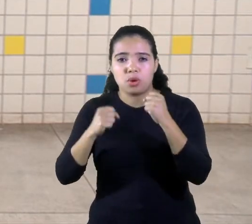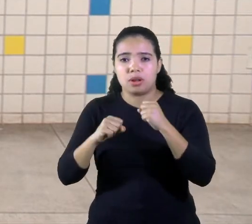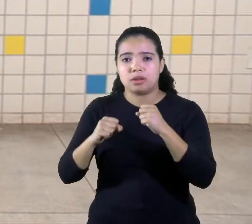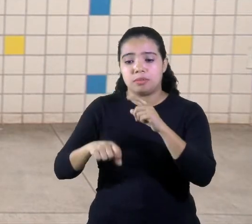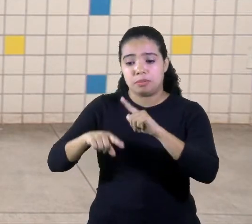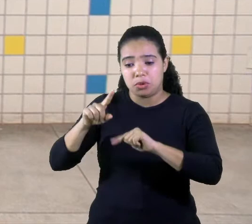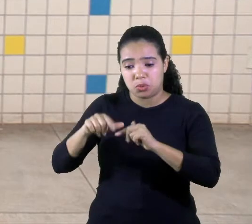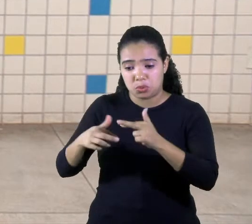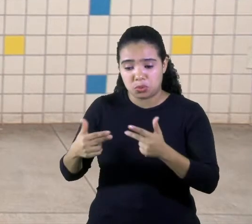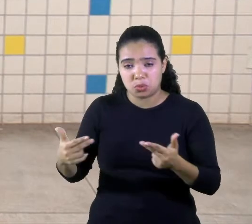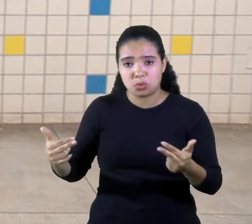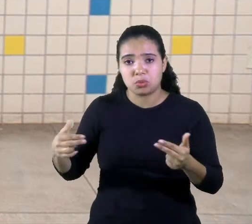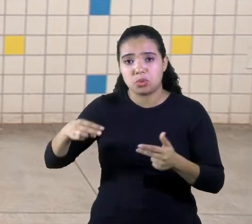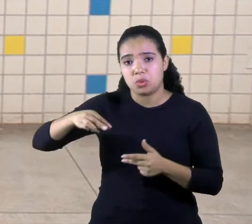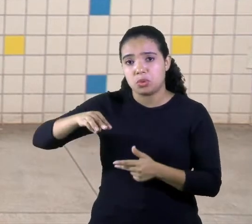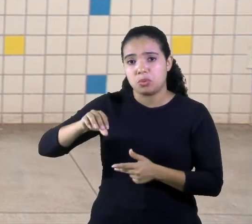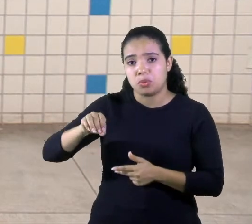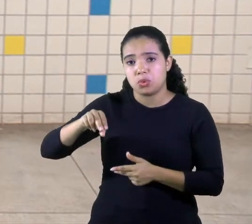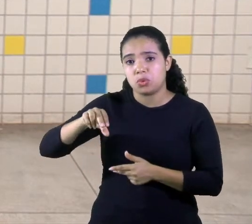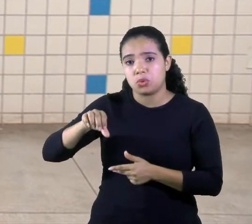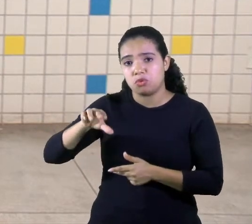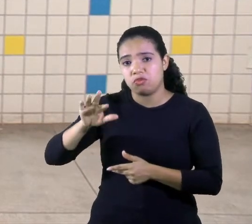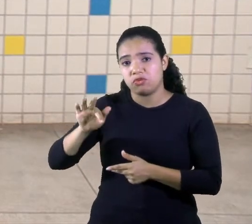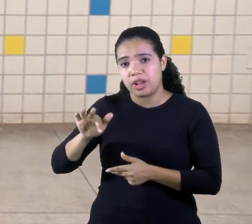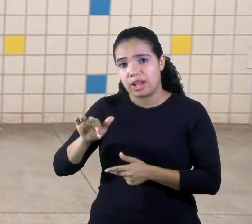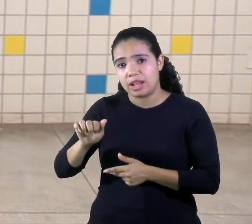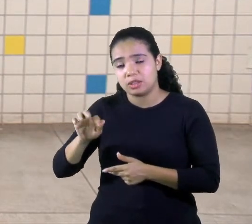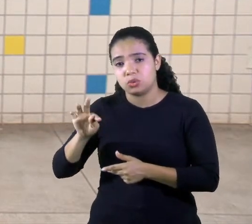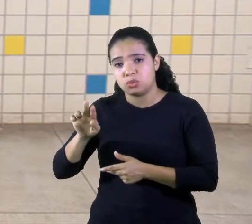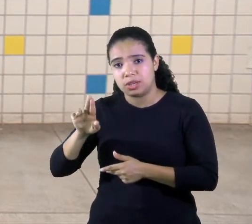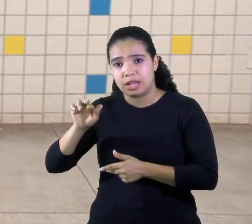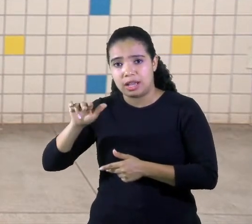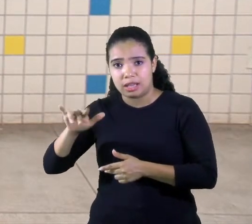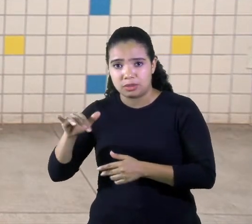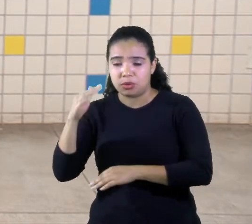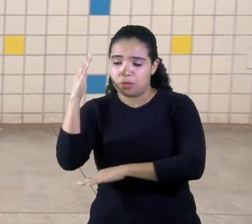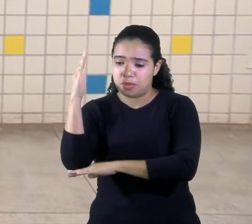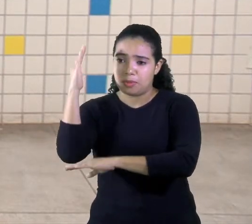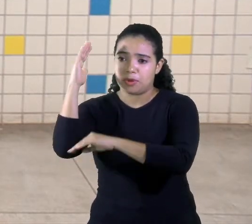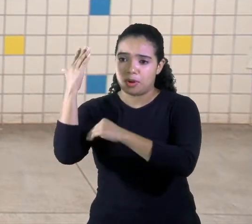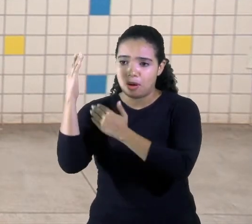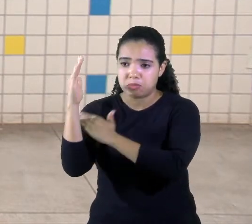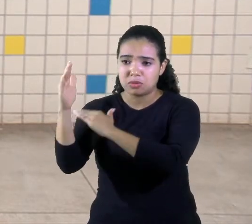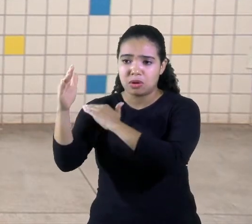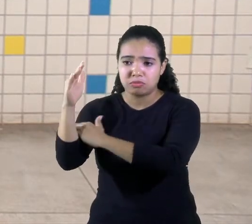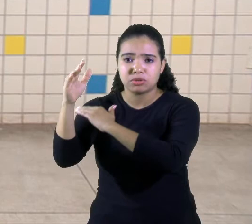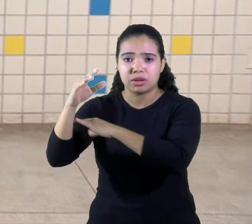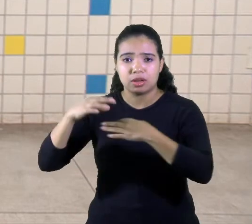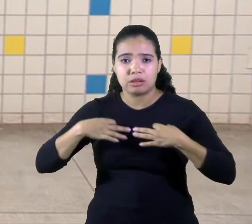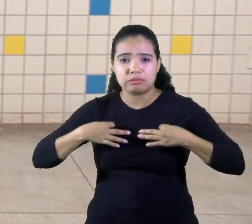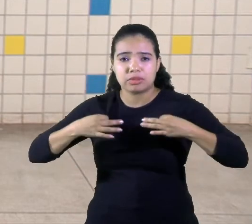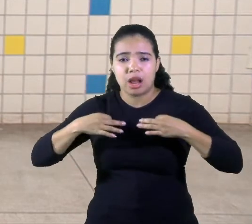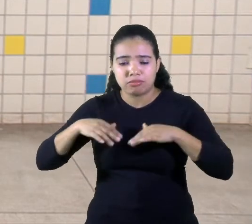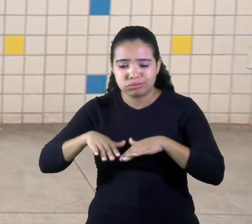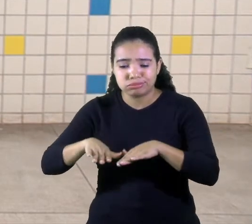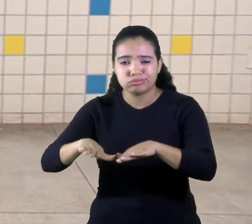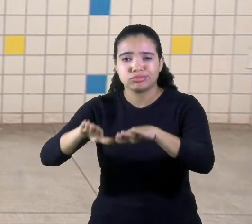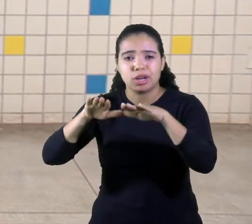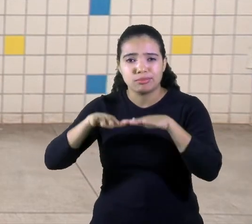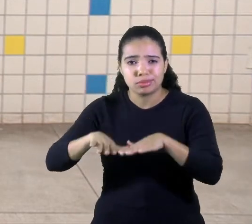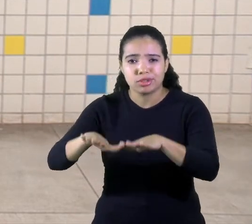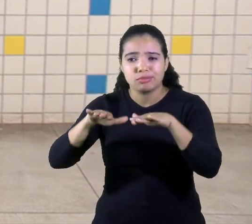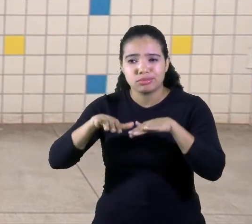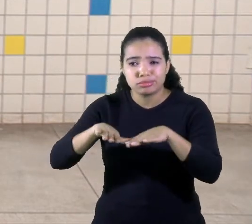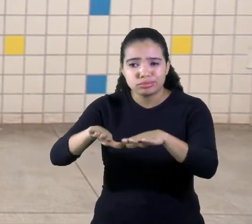produtos manufaturados, indústria têxtil, extração de madeira, um comércio